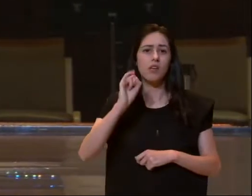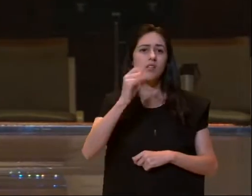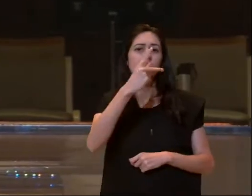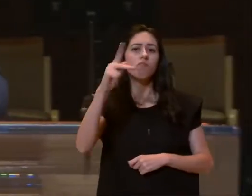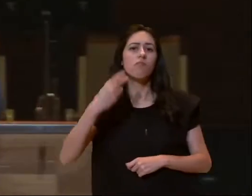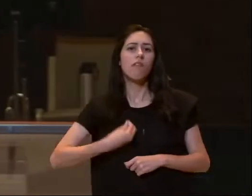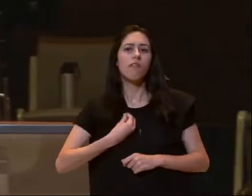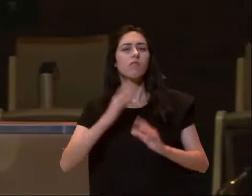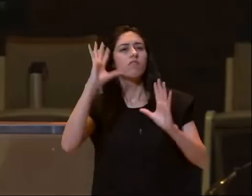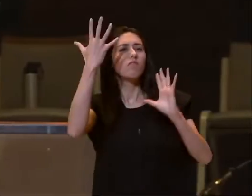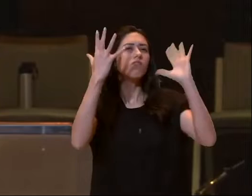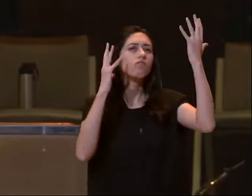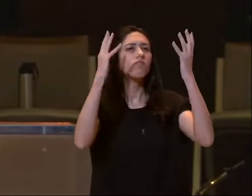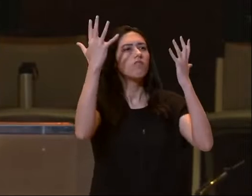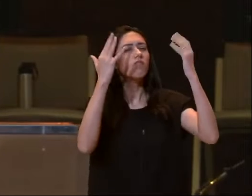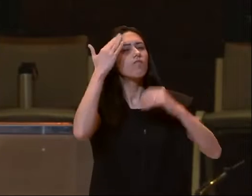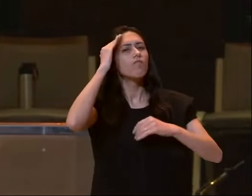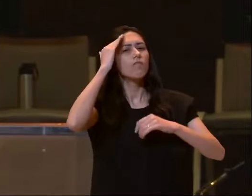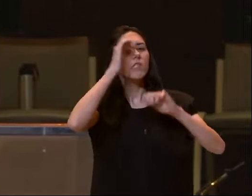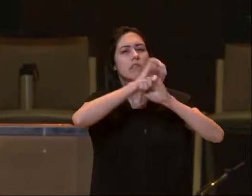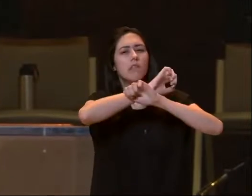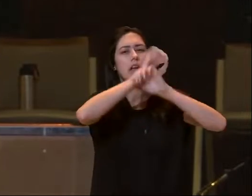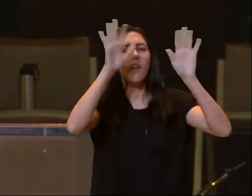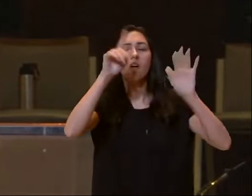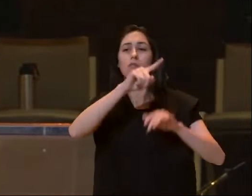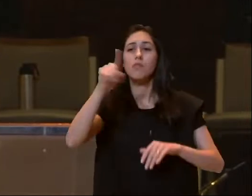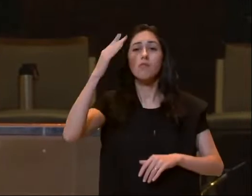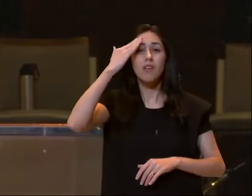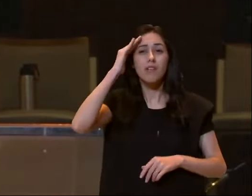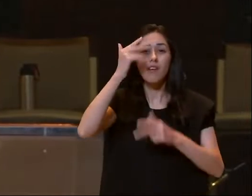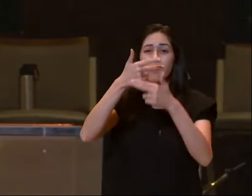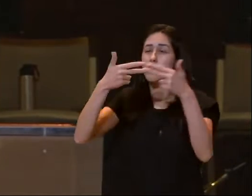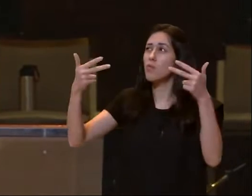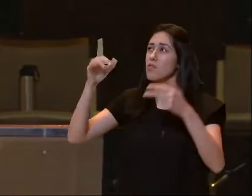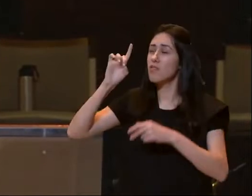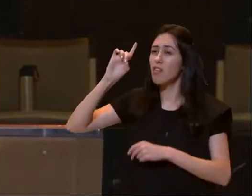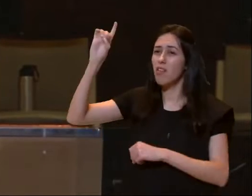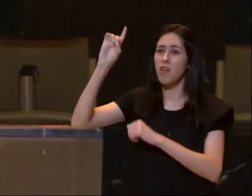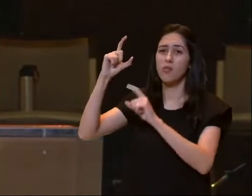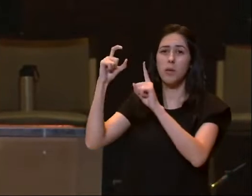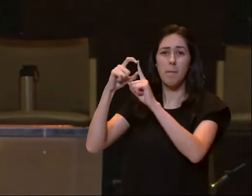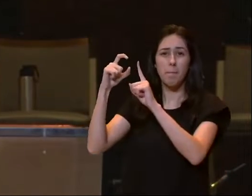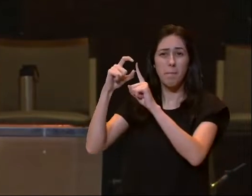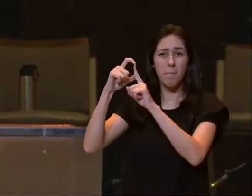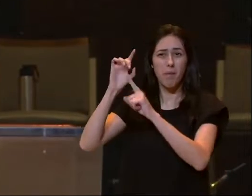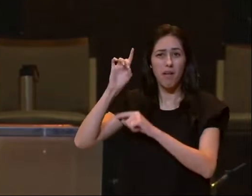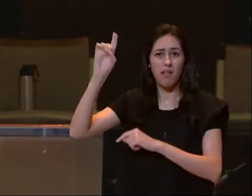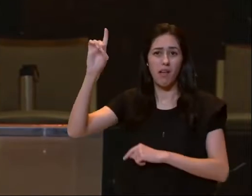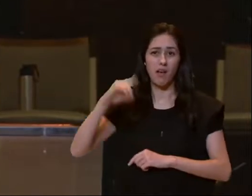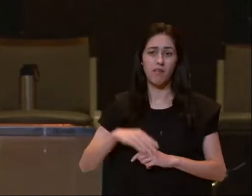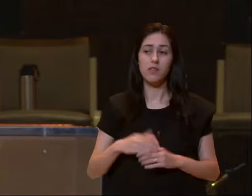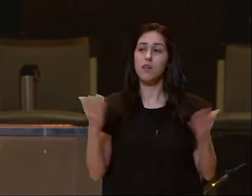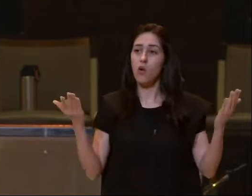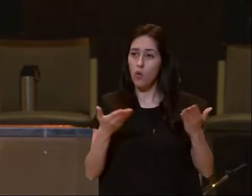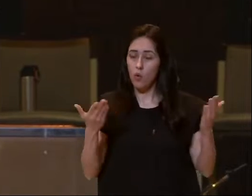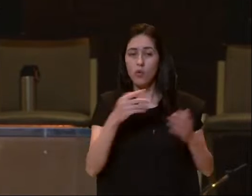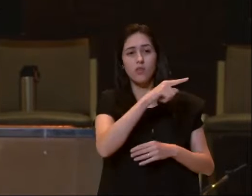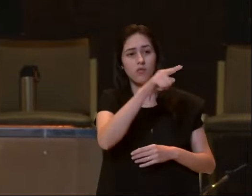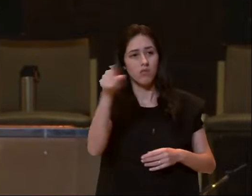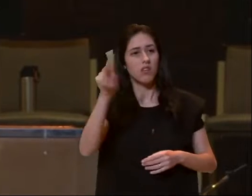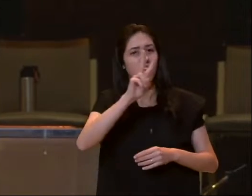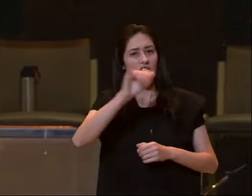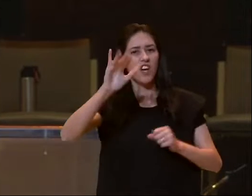e para entender as coisas de Deus, do Espírito, da palavra. Hoje vocês serão cheios